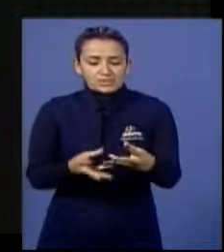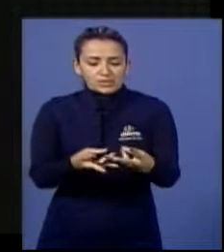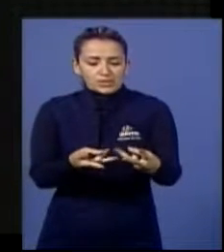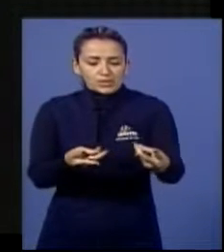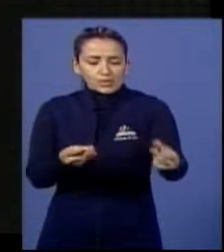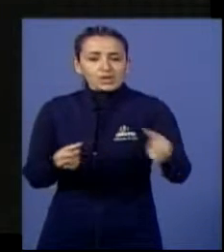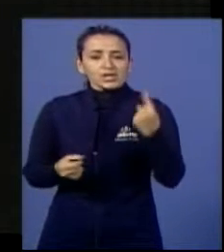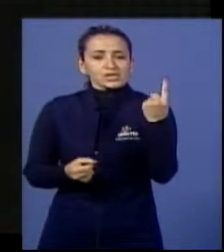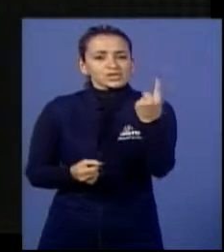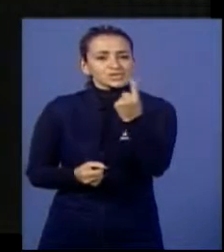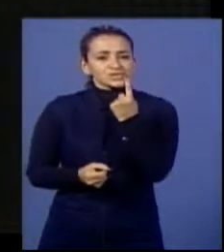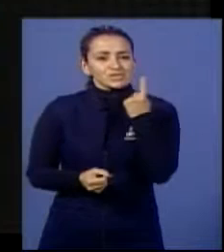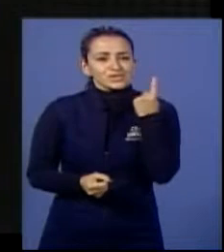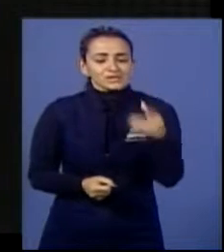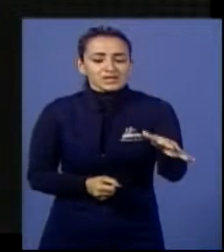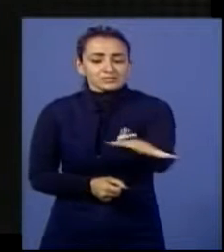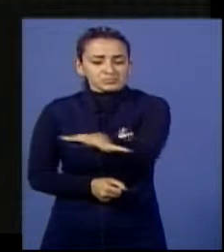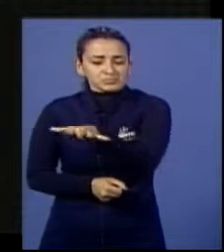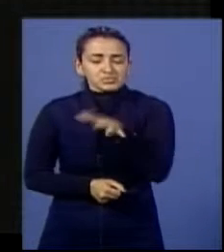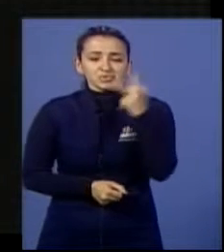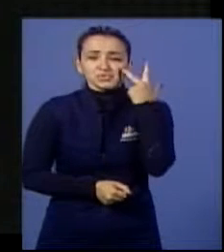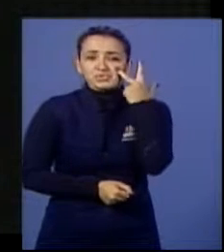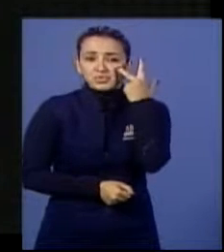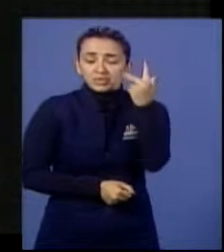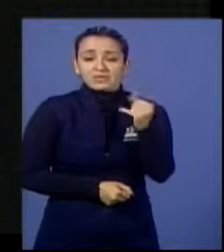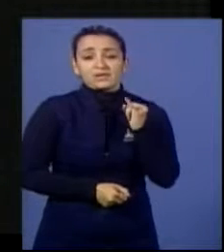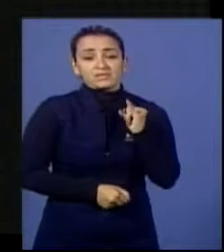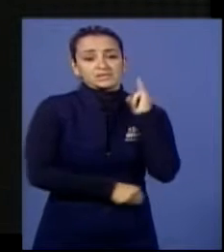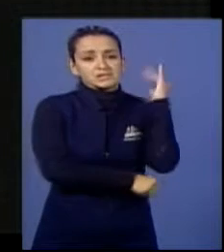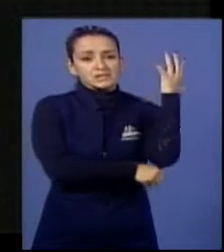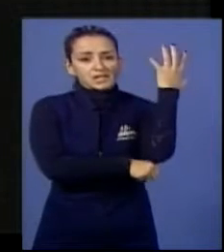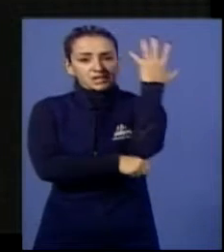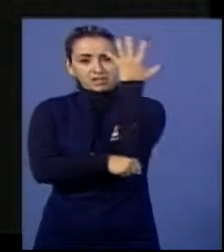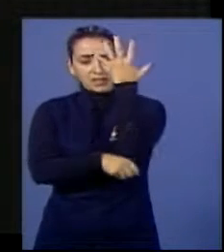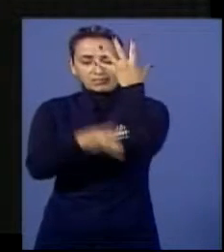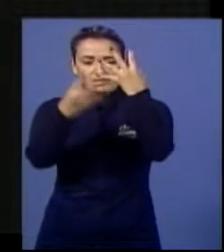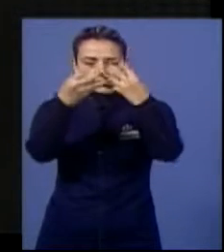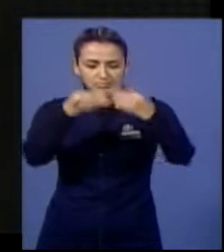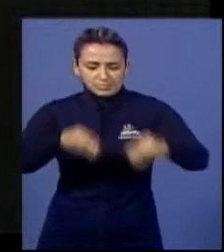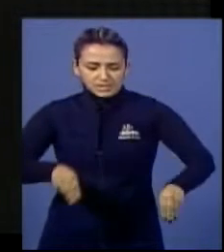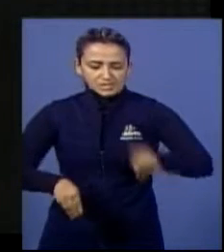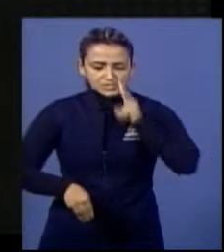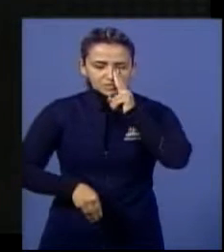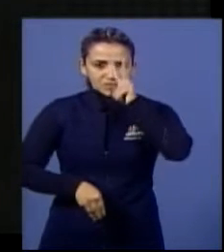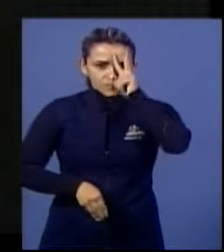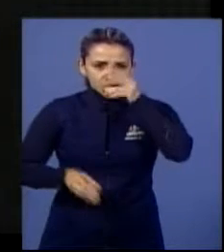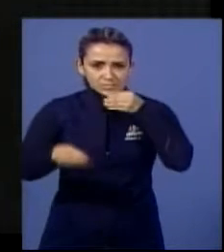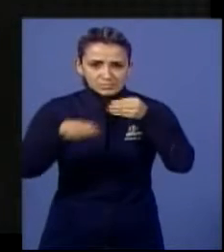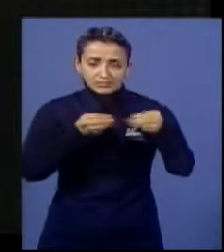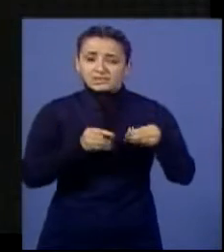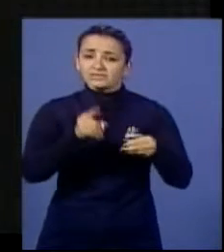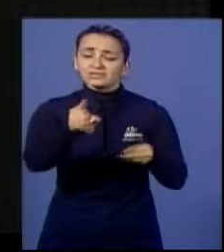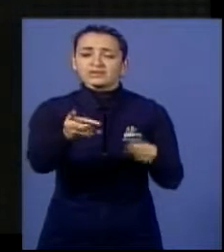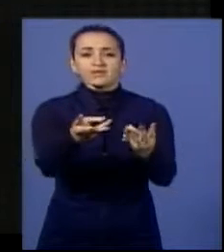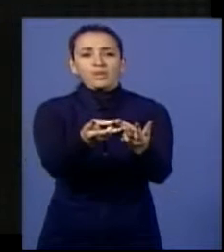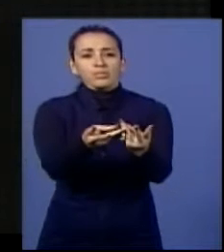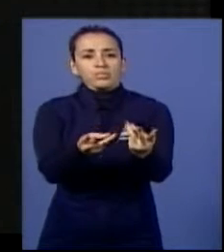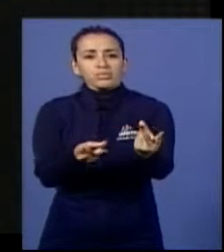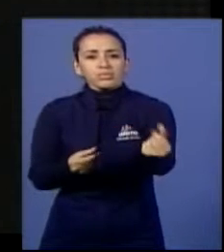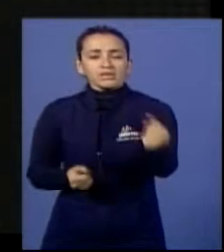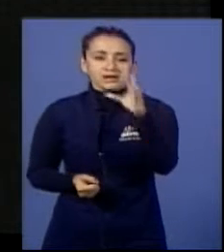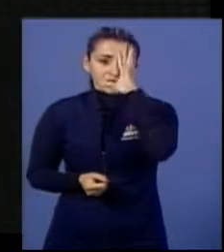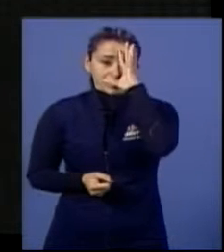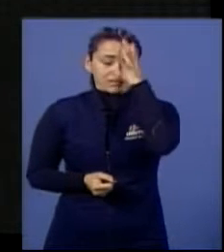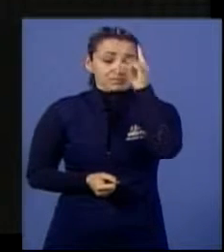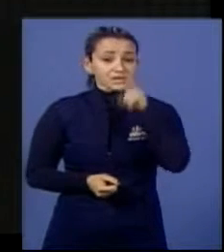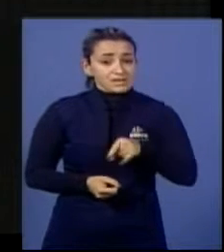conta. Bioabsorvível, exatamente. Ele cai na natureza, ele não vai fazer aquele estrago. Ele vai ser destruído. Então isso é importante, mas